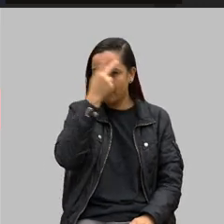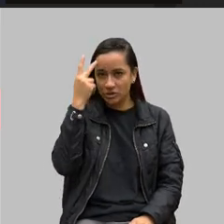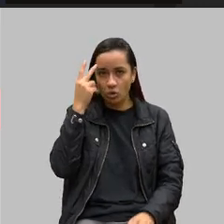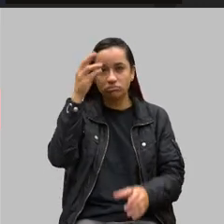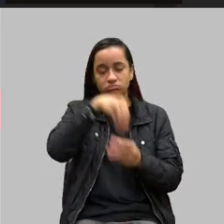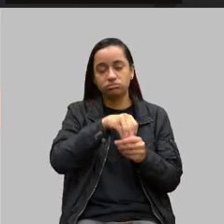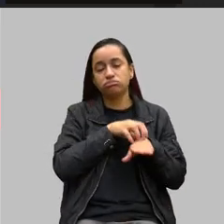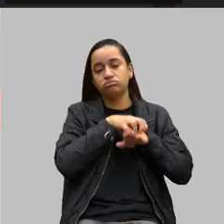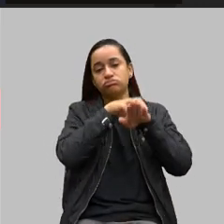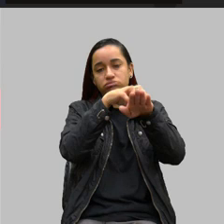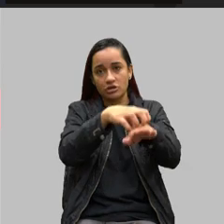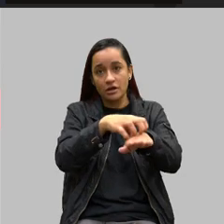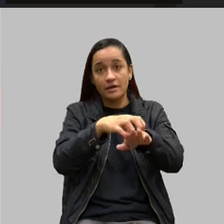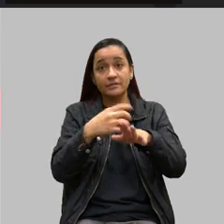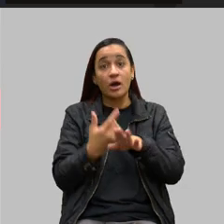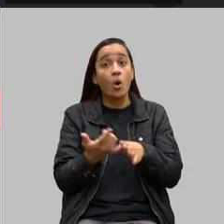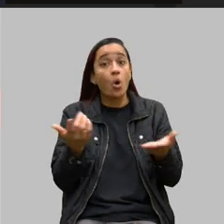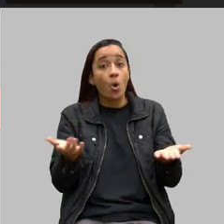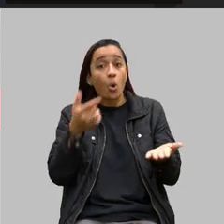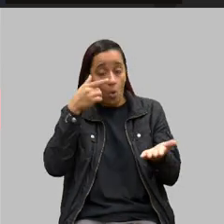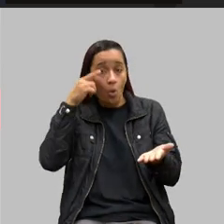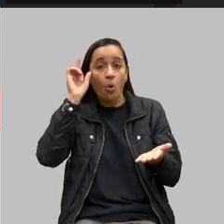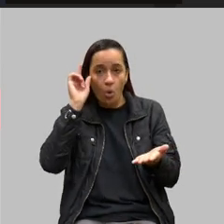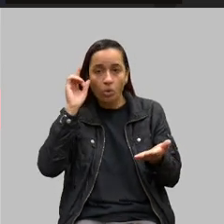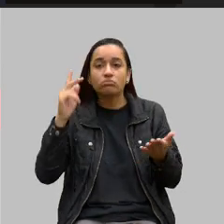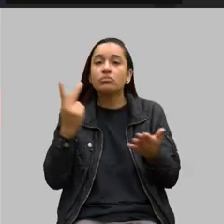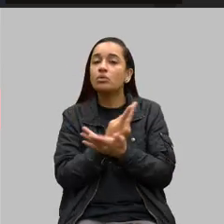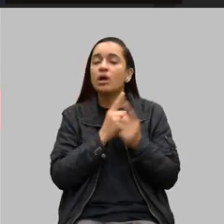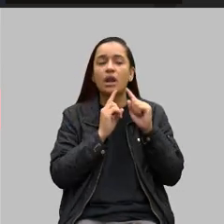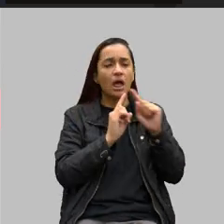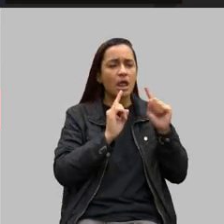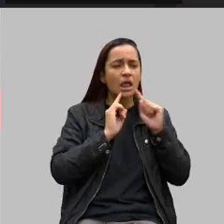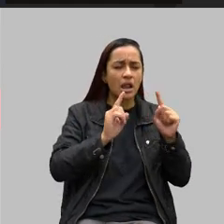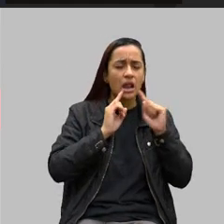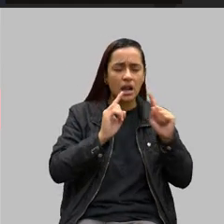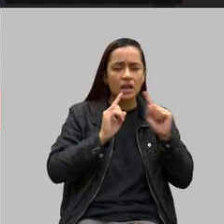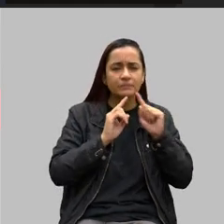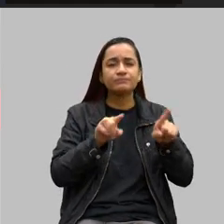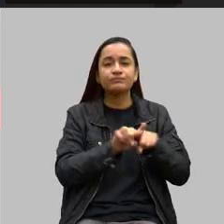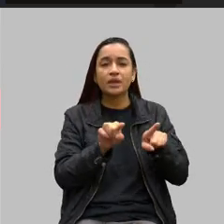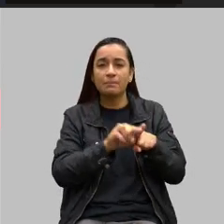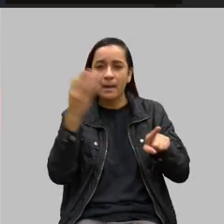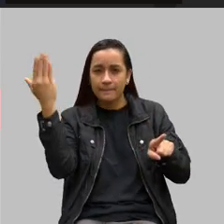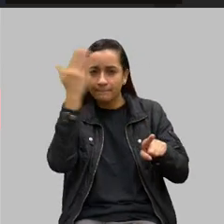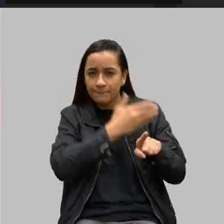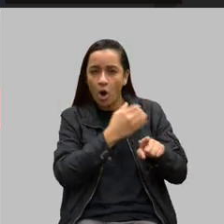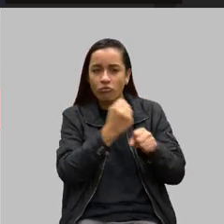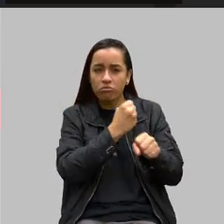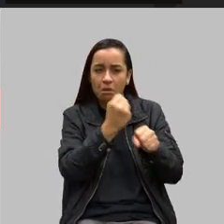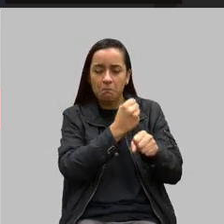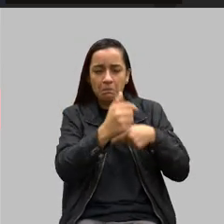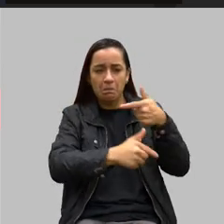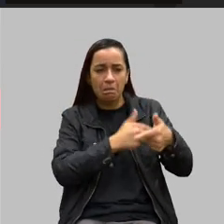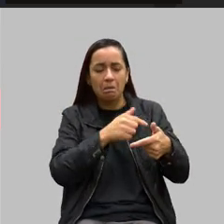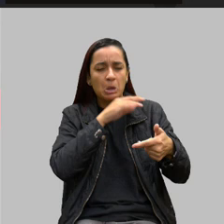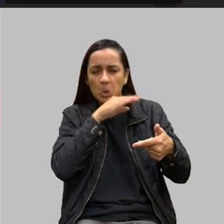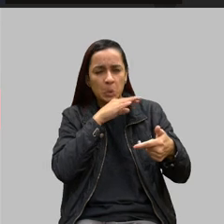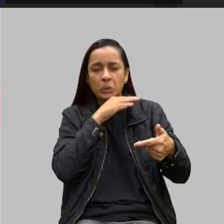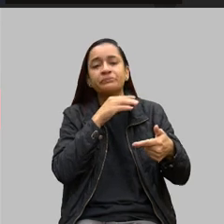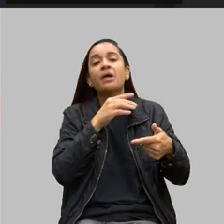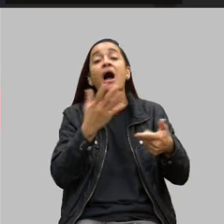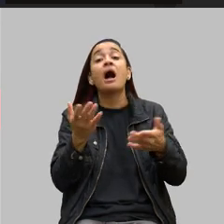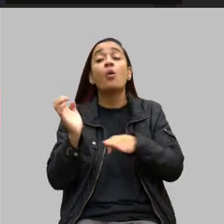fiscalizações constantes e d né da comprovação da incapacidade da empresa de prestar um bom serviço né o estado fez uma